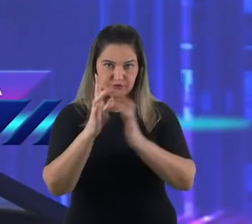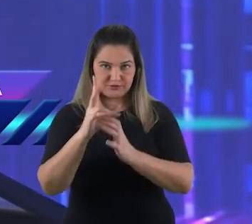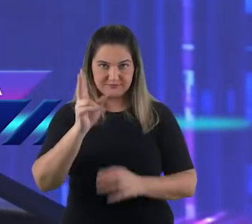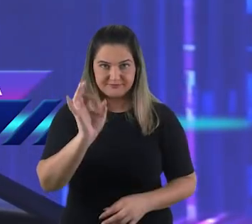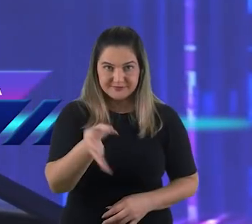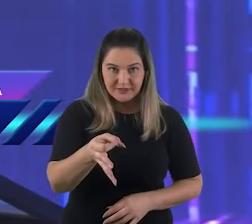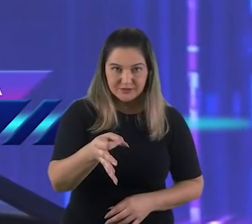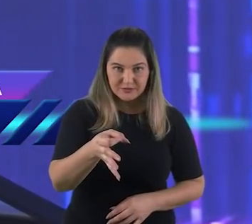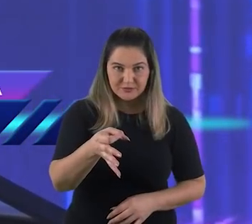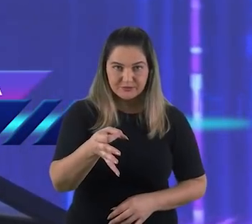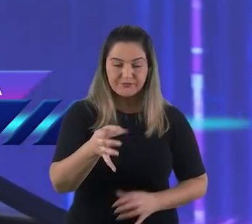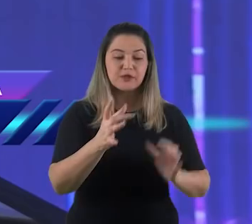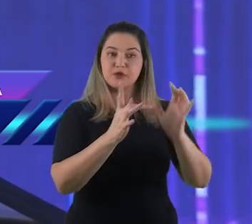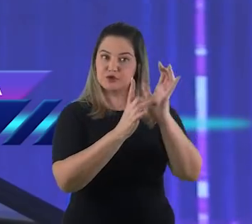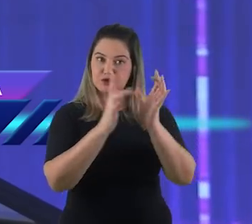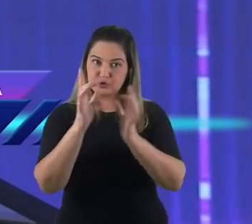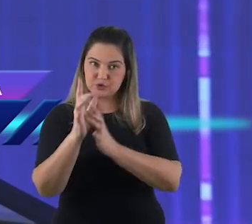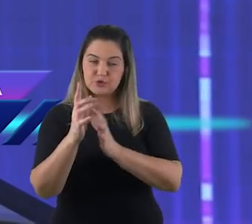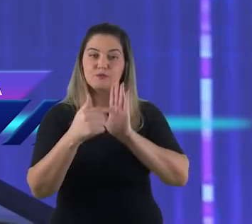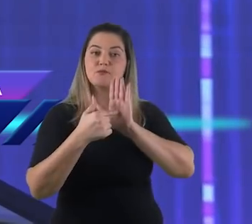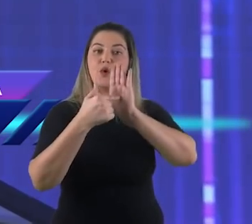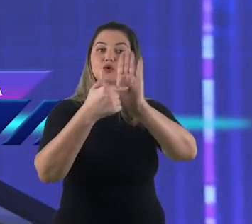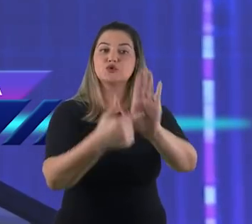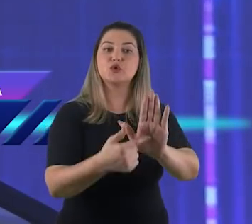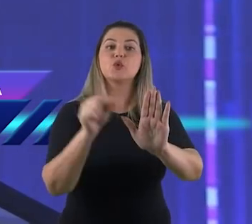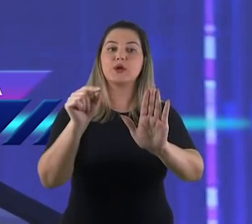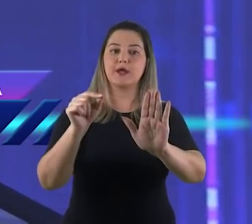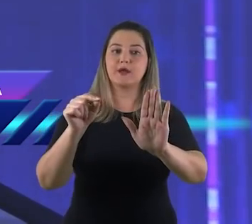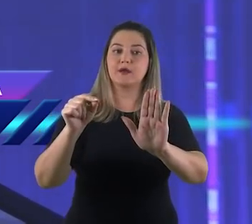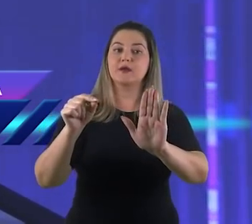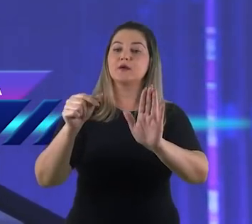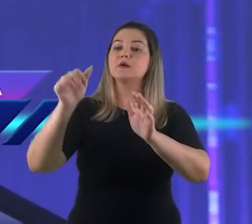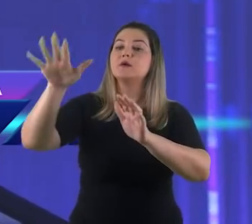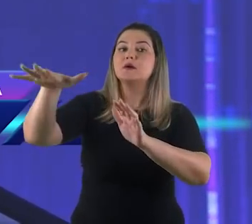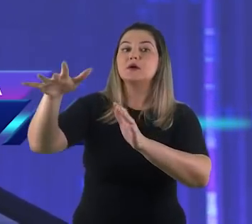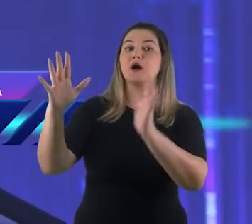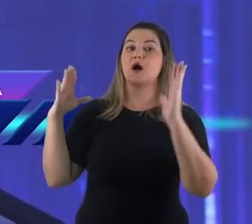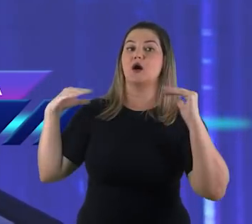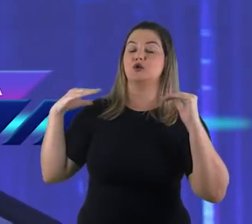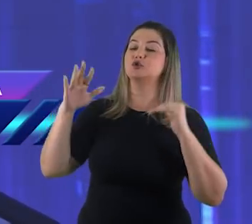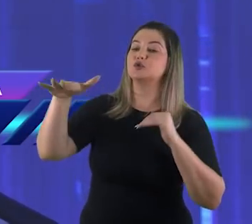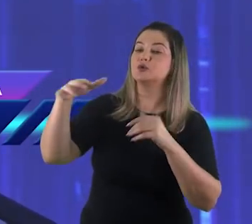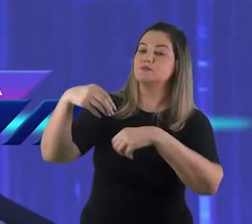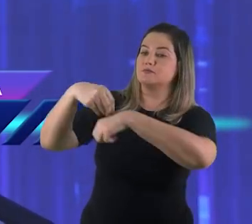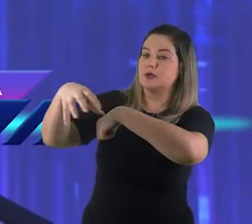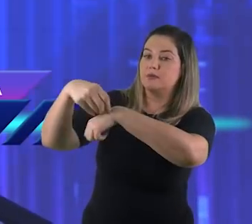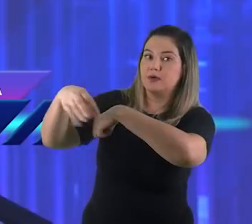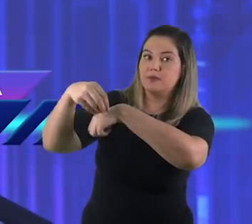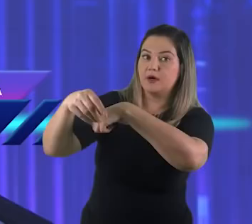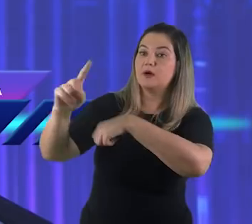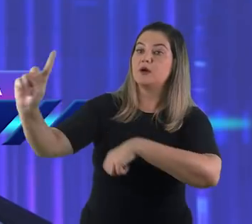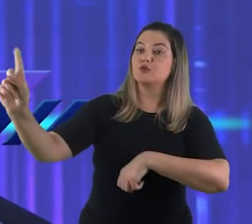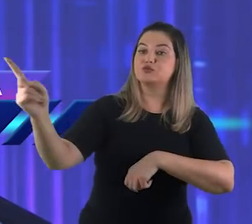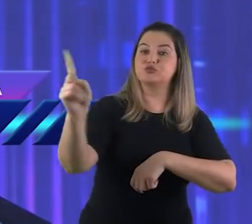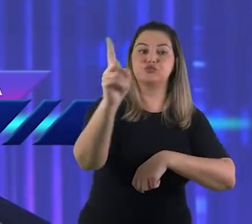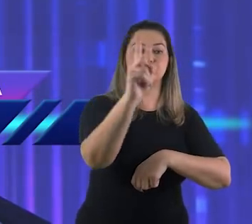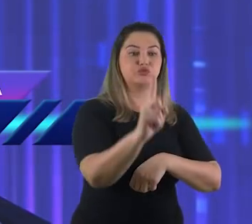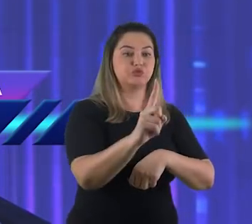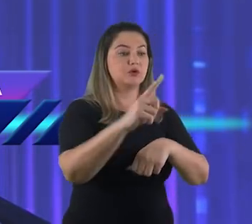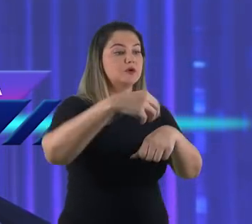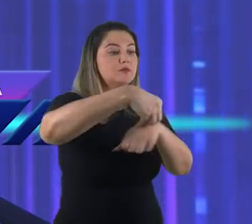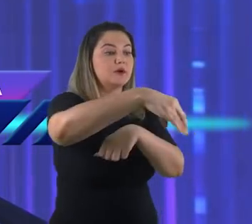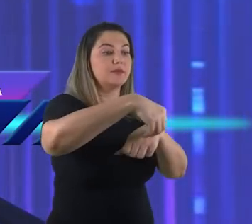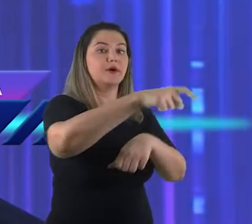Jesus Cristo. Jesus revelou ao anjo, que comunicou ao profeta João.